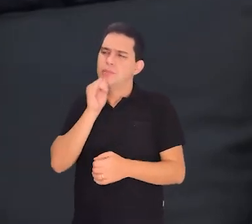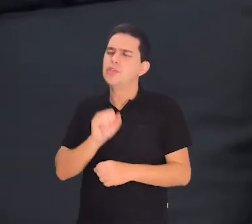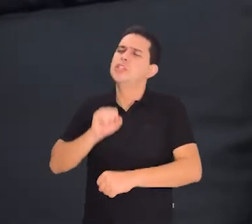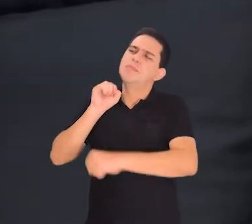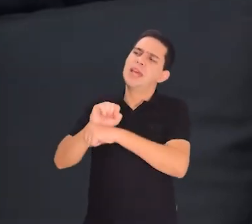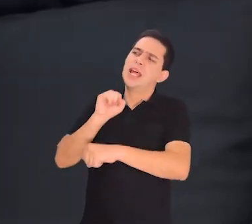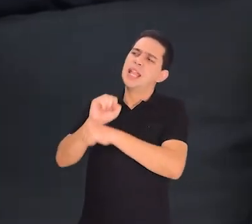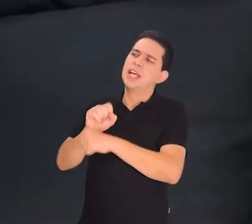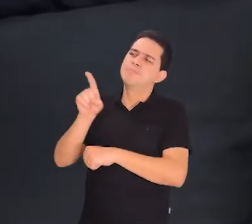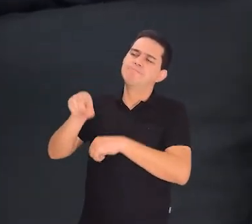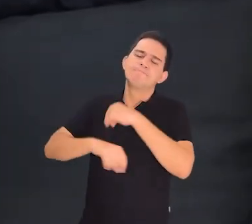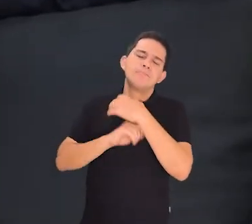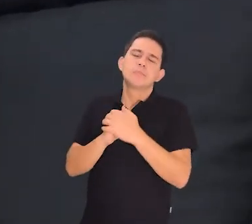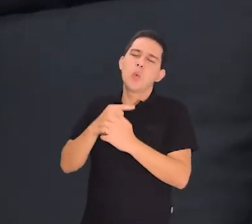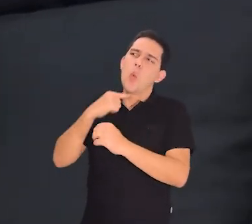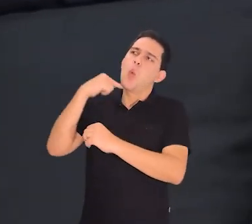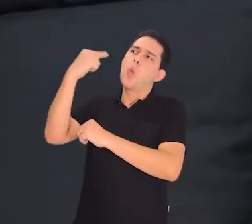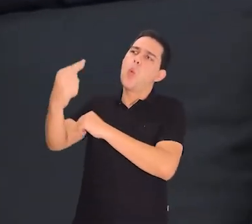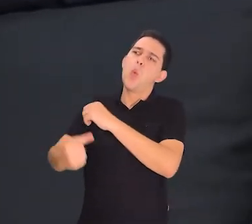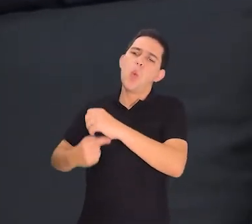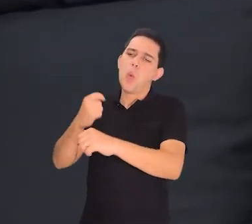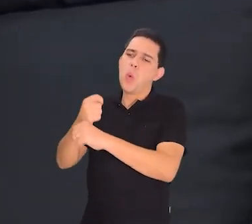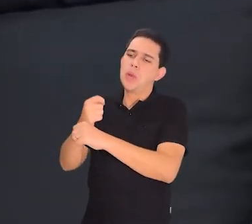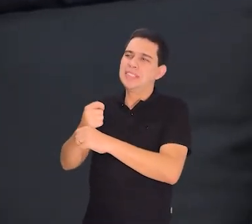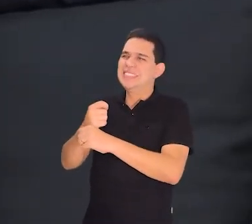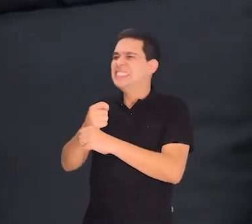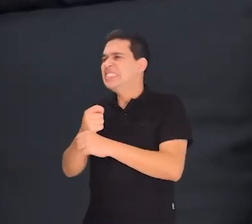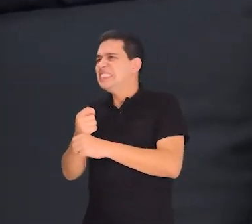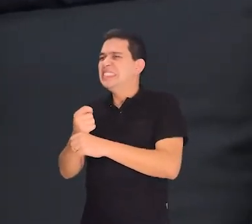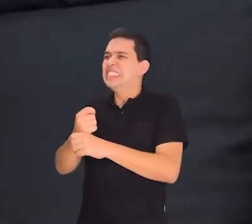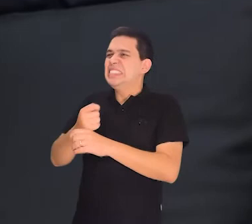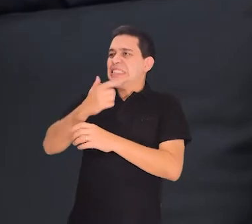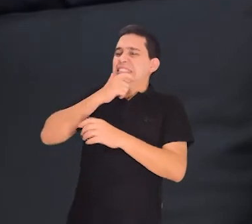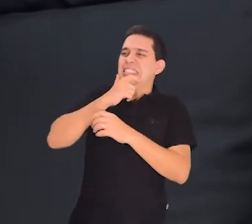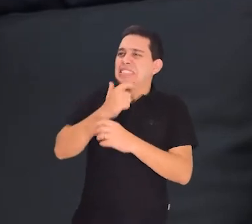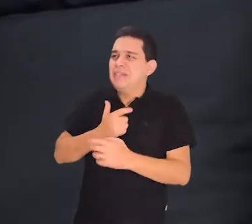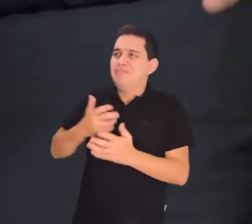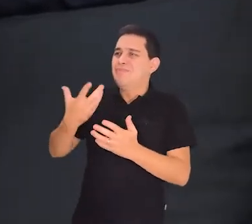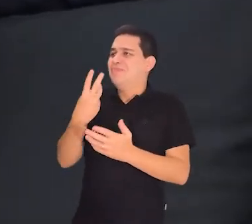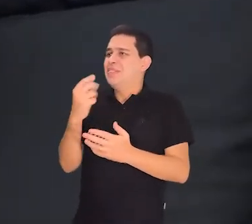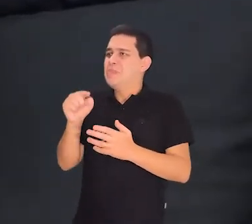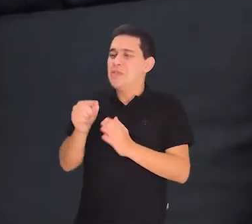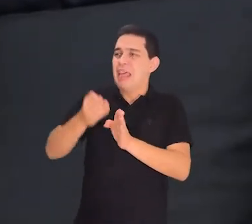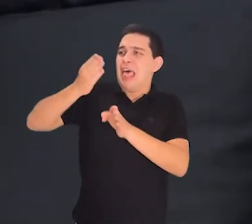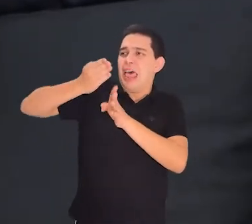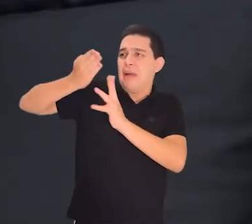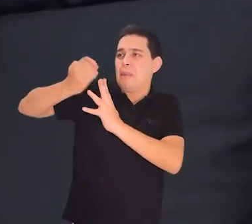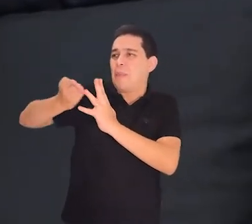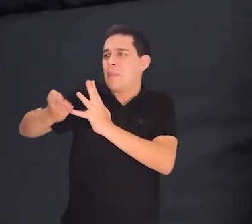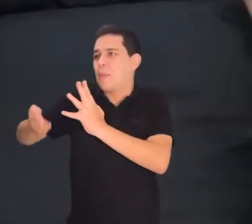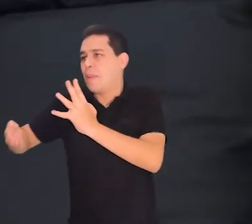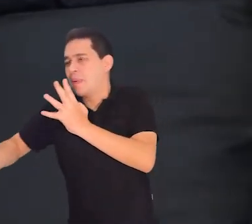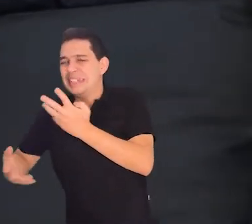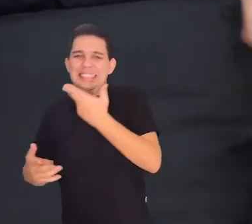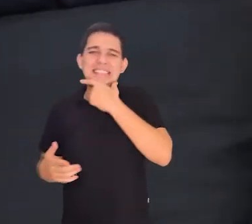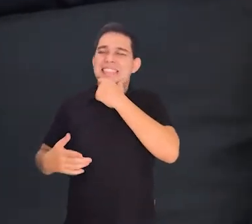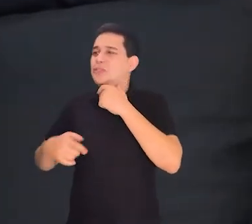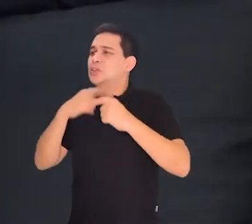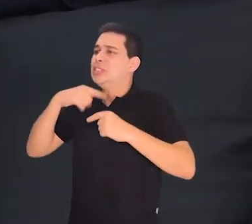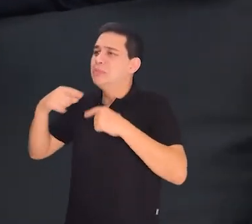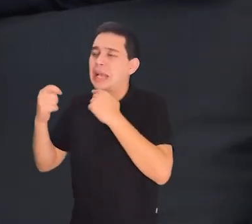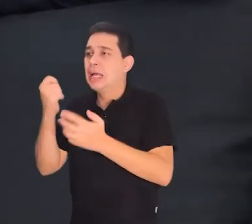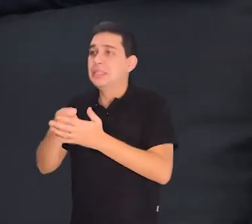pagar... Todo ano ela vive apagando incêndio. E se acontecer qualquer outra eventualidade, entra no vermelho. O que a pessoa